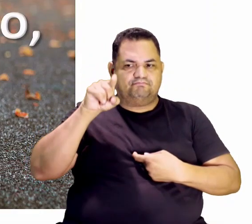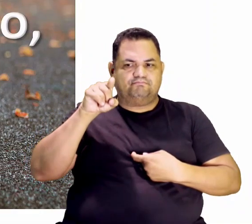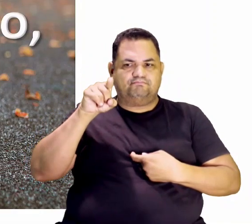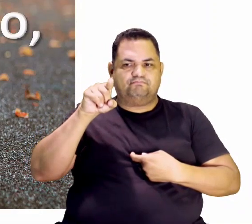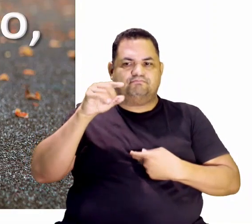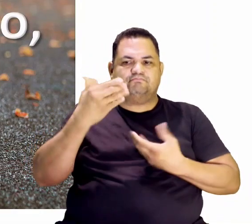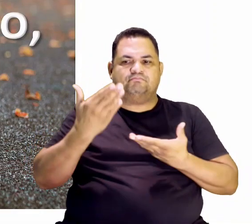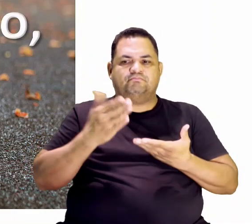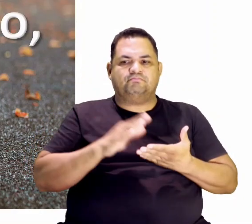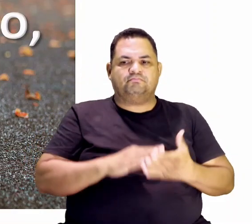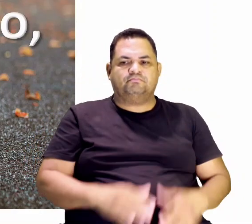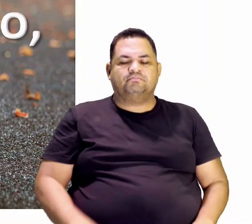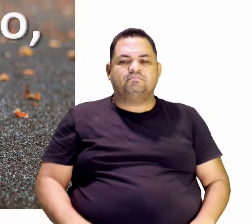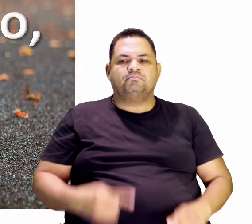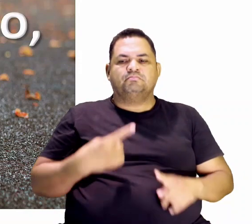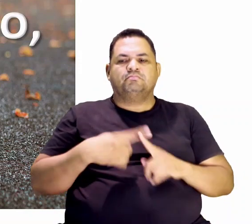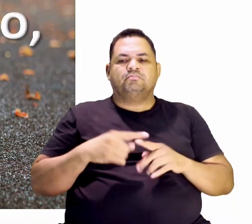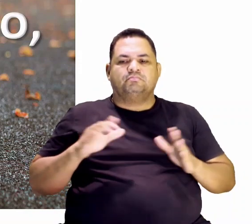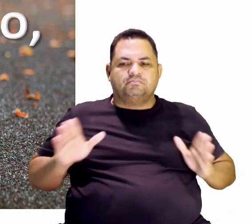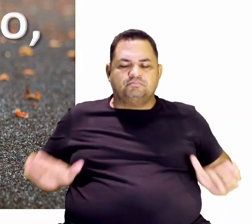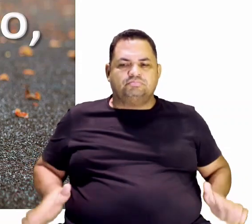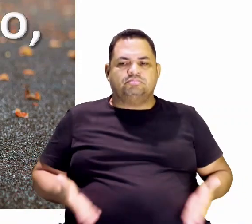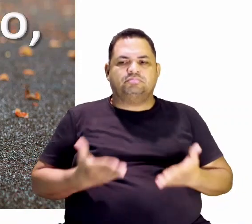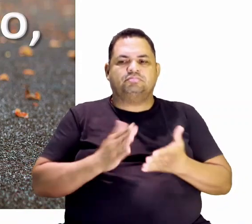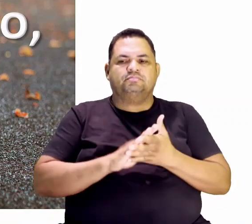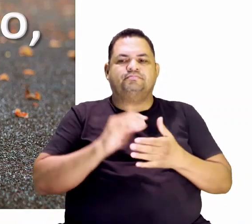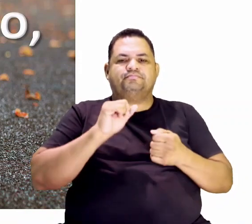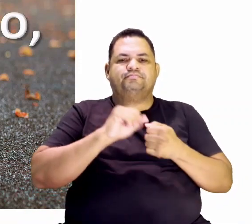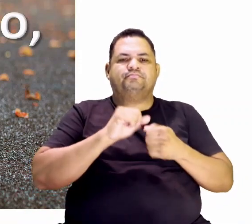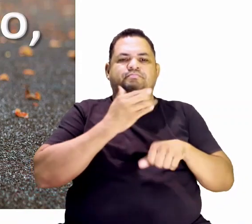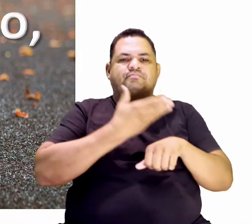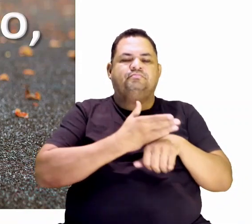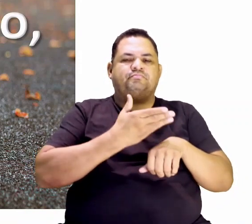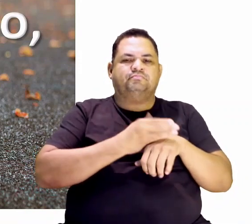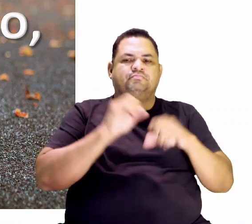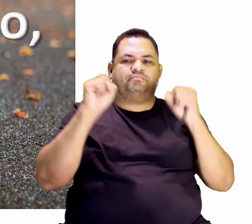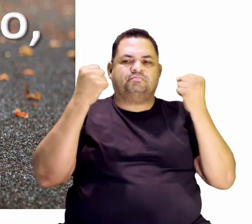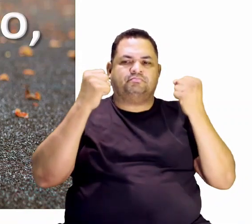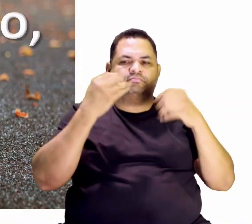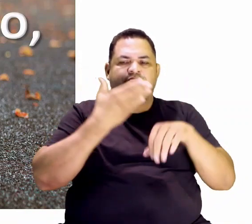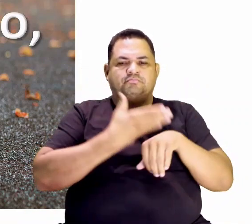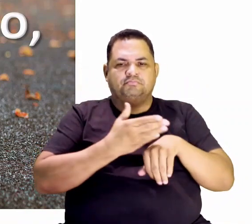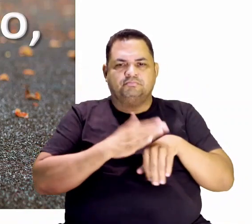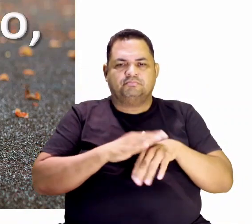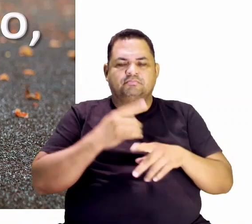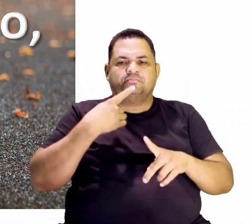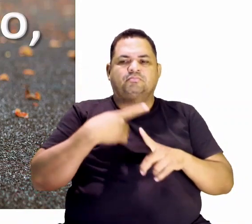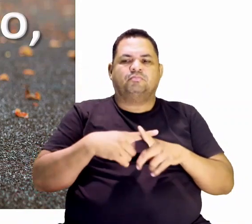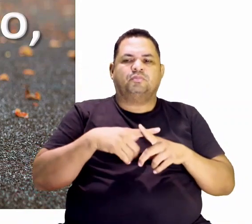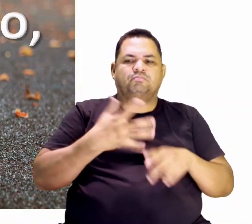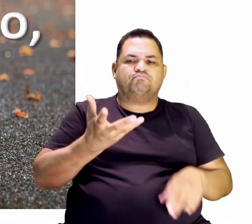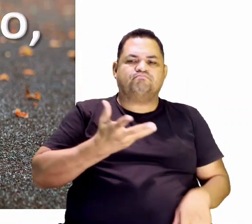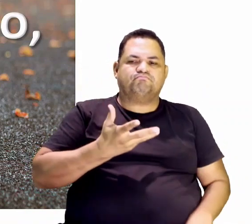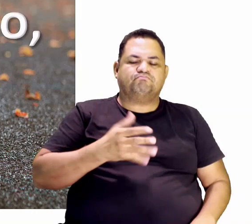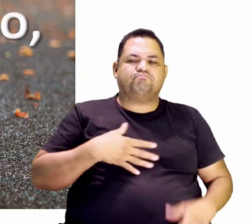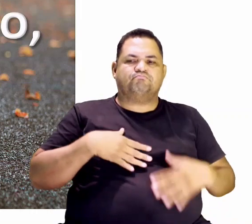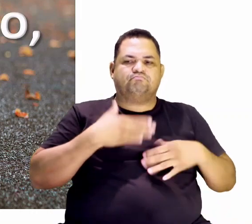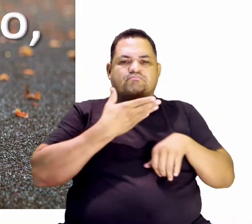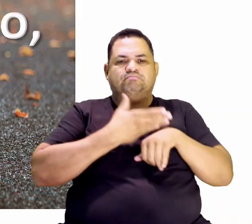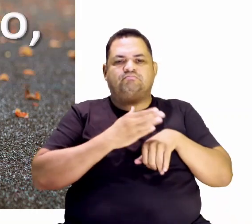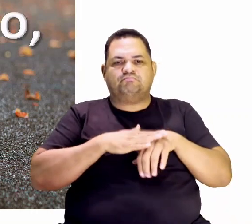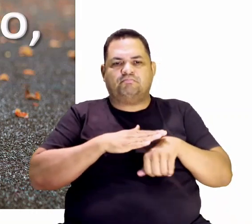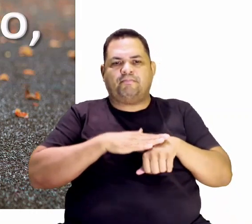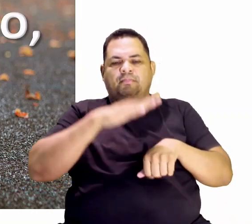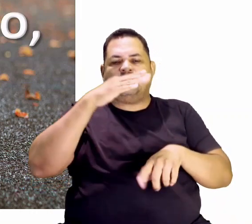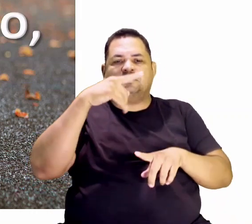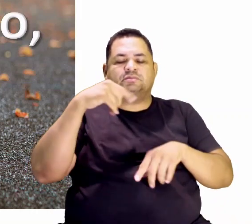que a prof fica incentivando tanto a gente fazer práticas de exercício físico? Por que ela quer que a gente se exercite mais e